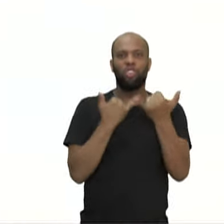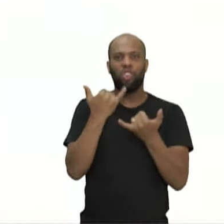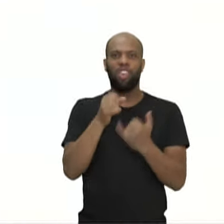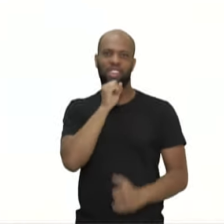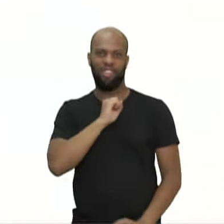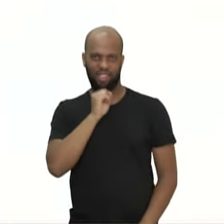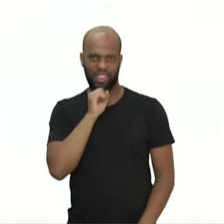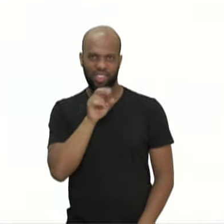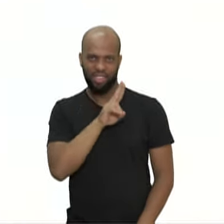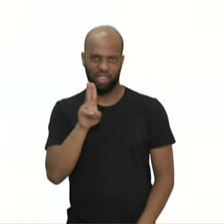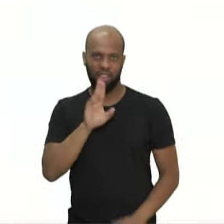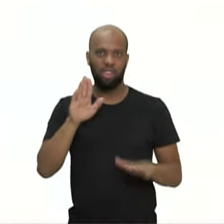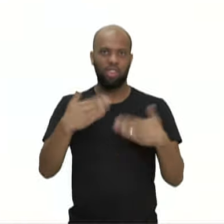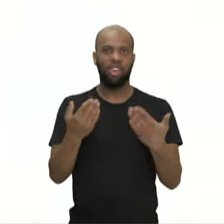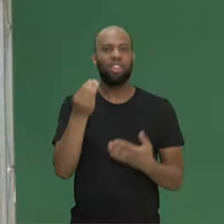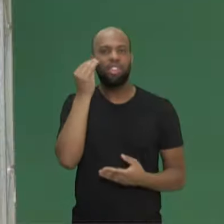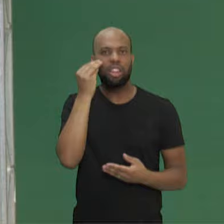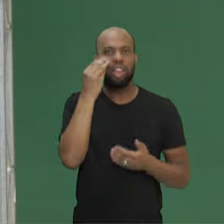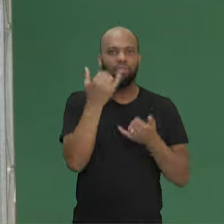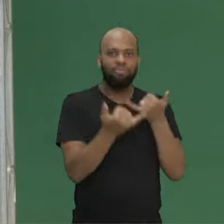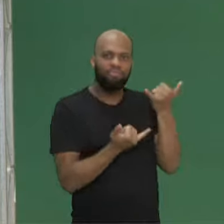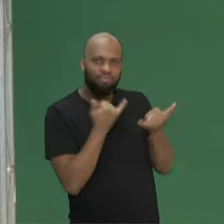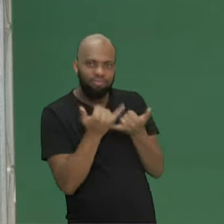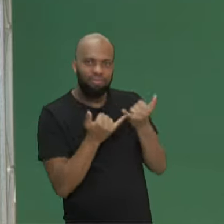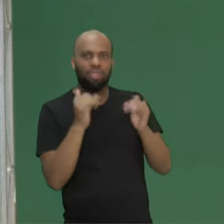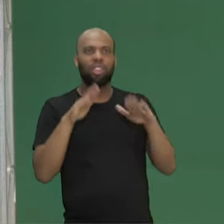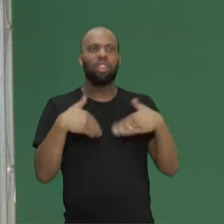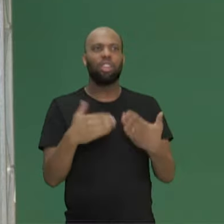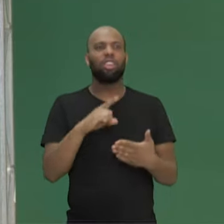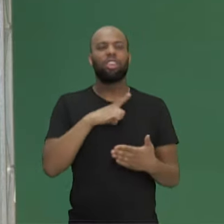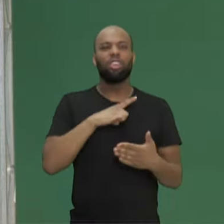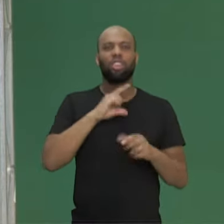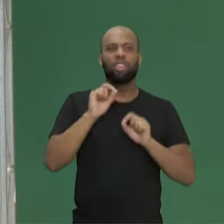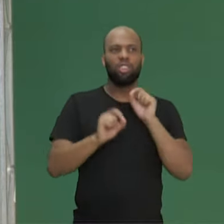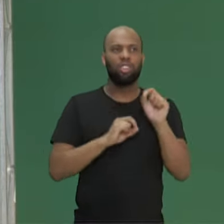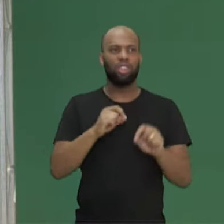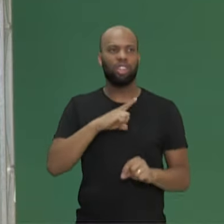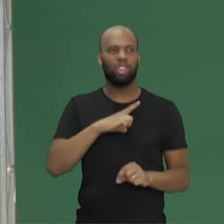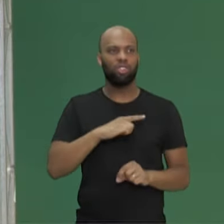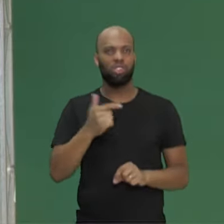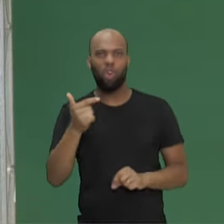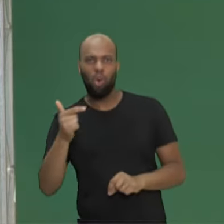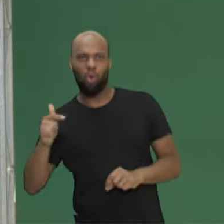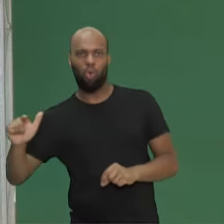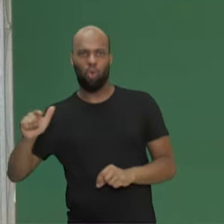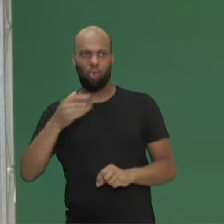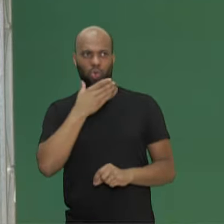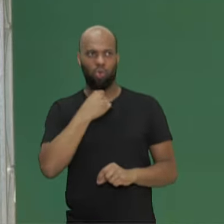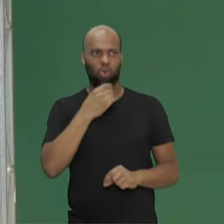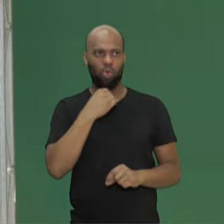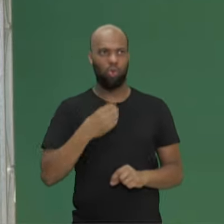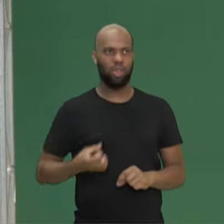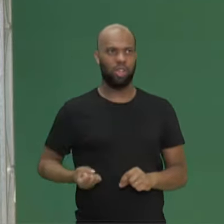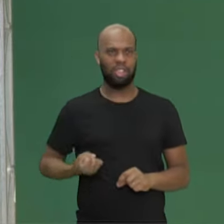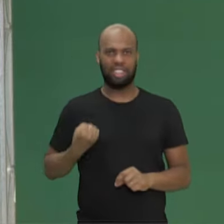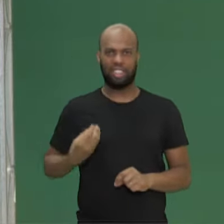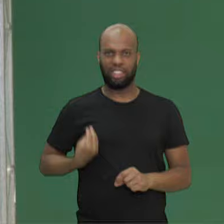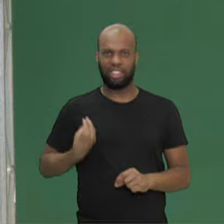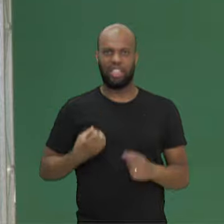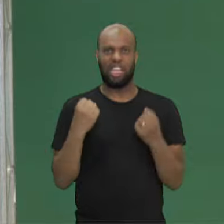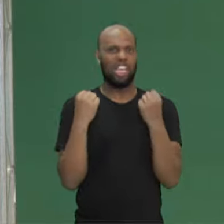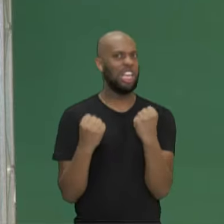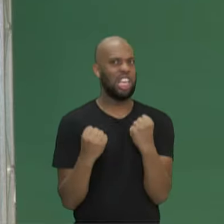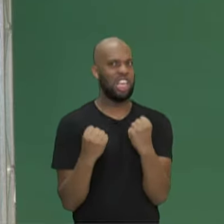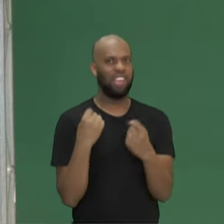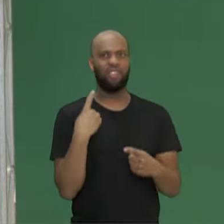mas para trazer essa coisa do jogo. O Campos está aqui, né? Com as mãos assim, porque ele estava,